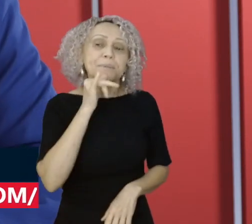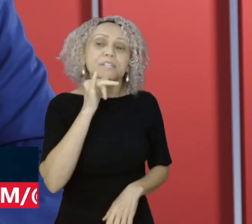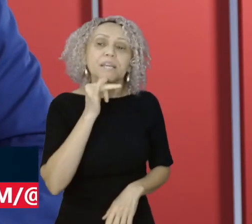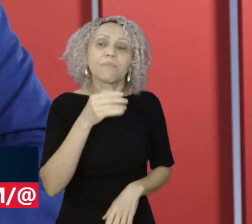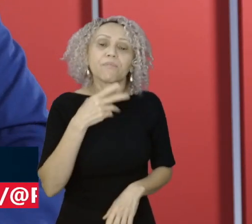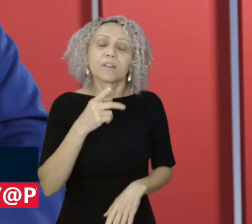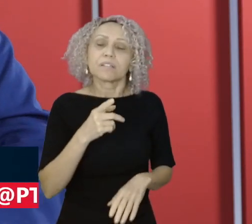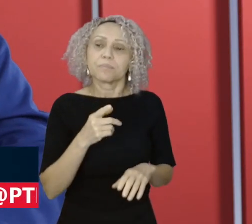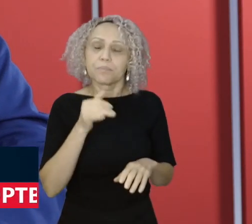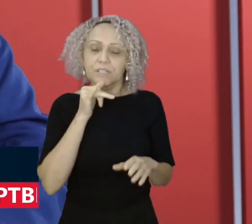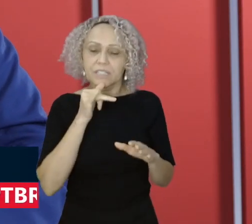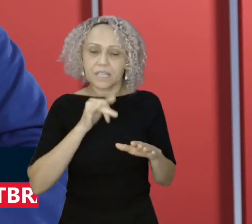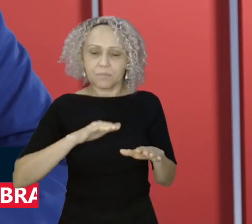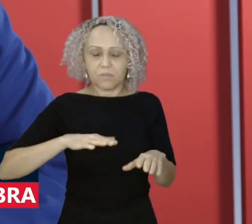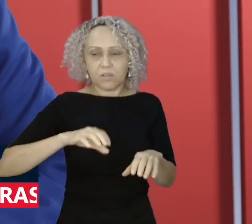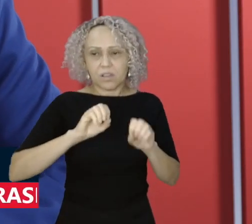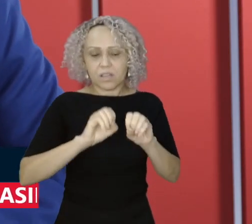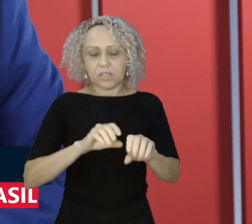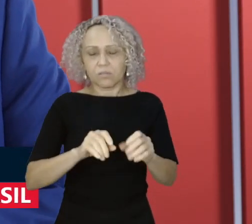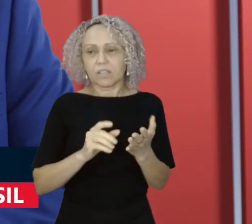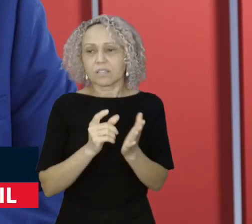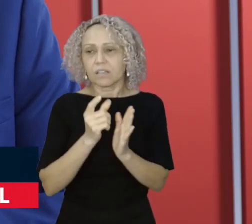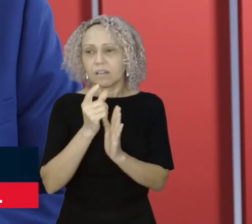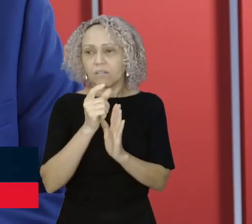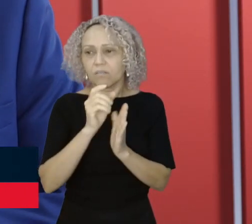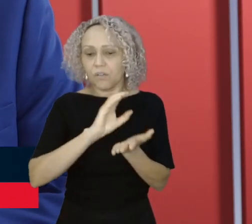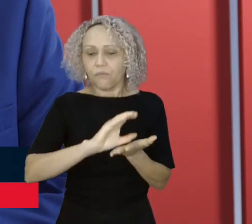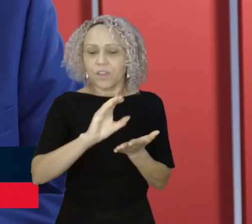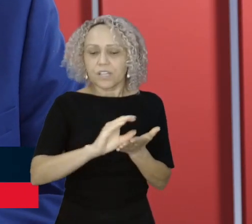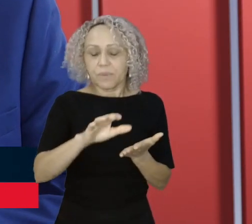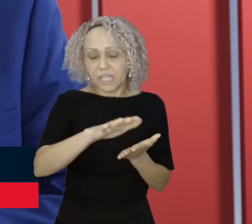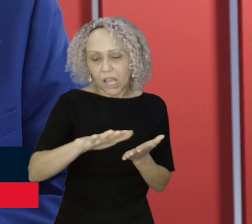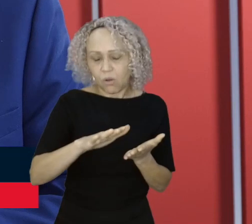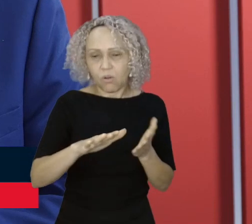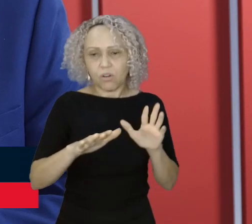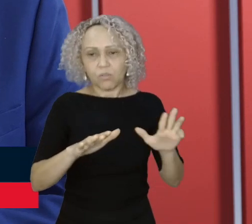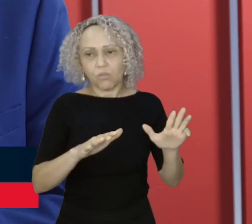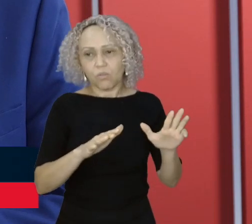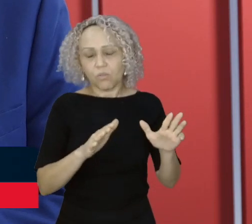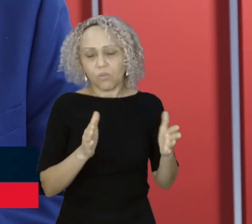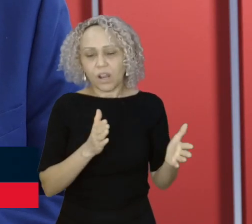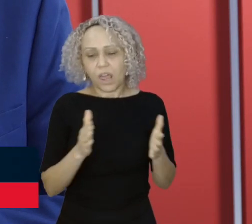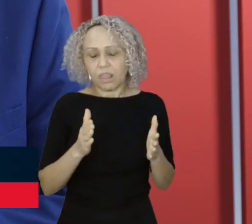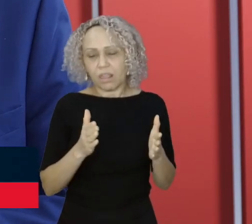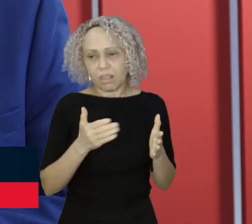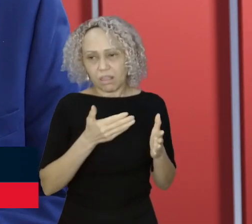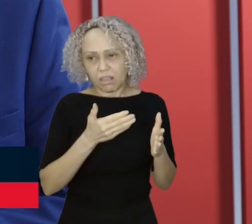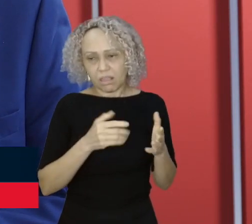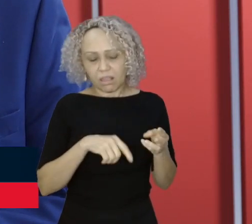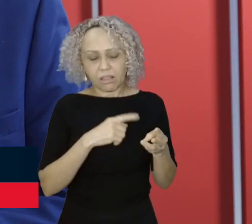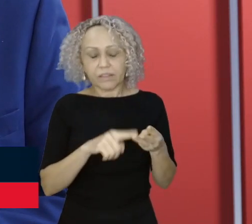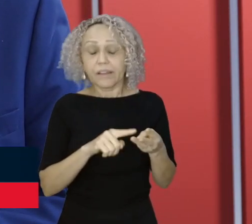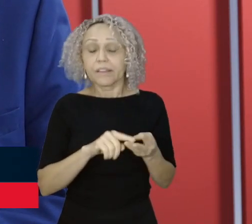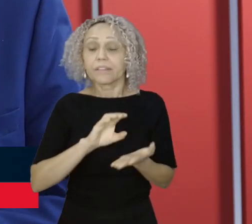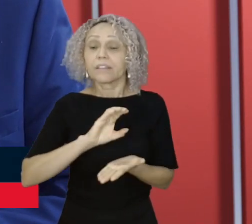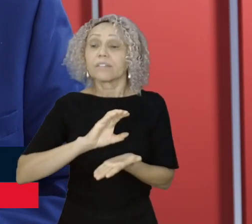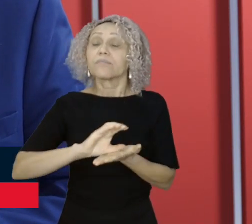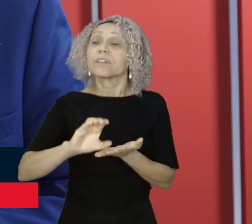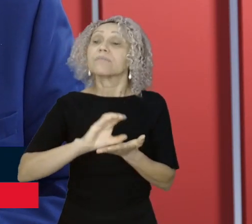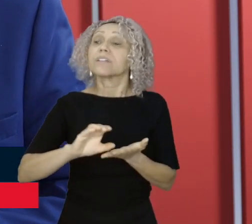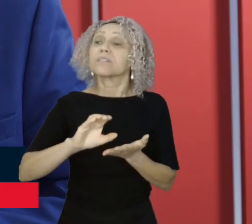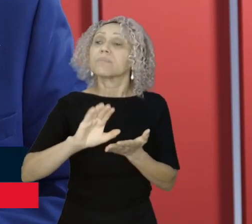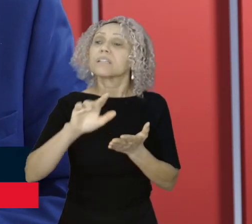na educação feito pelo governo do presidente Lula, agora no Lula 3, no Complexo do Alemão. Estamos